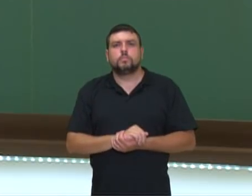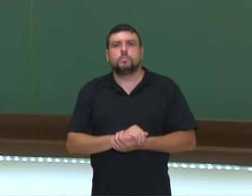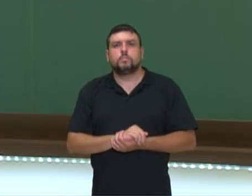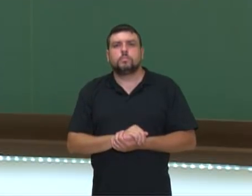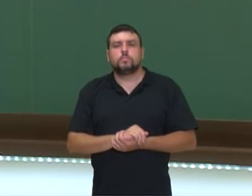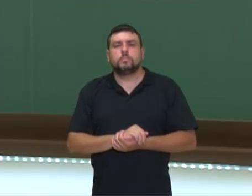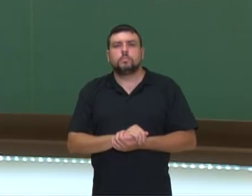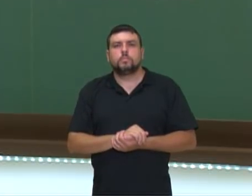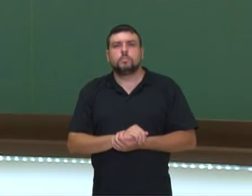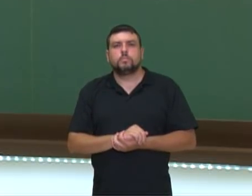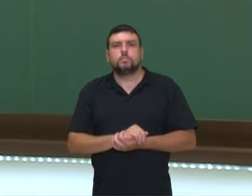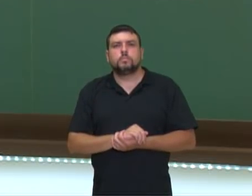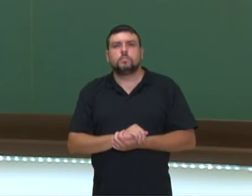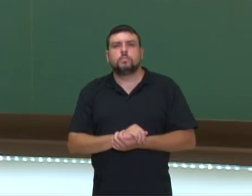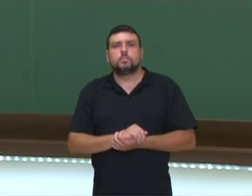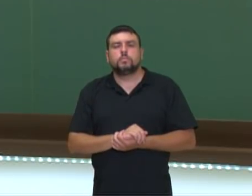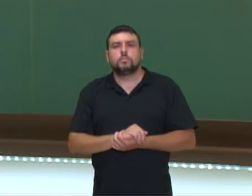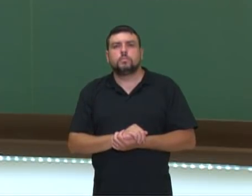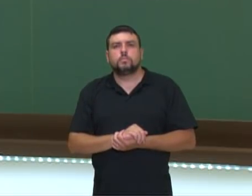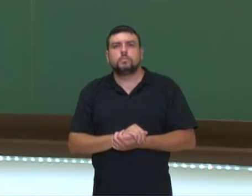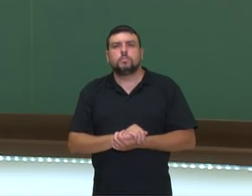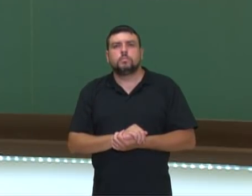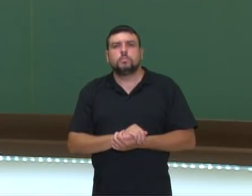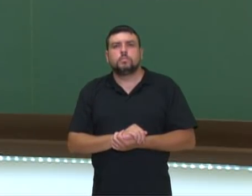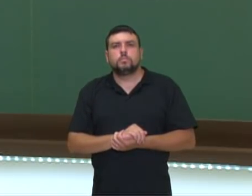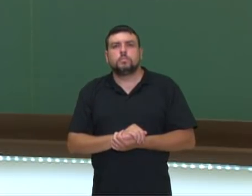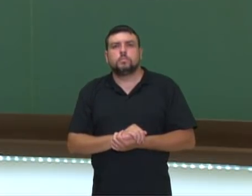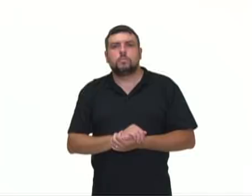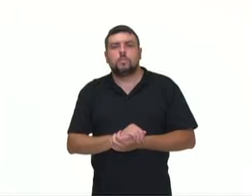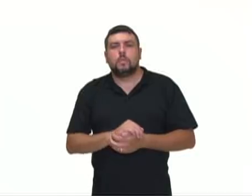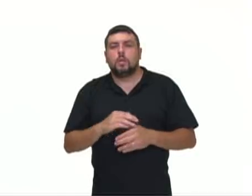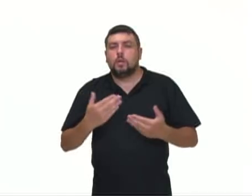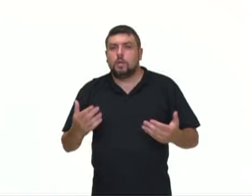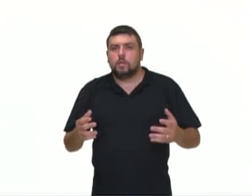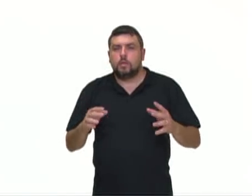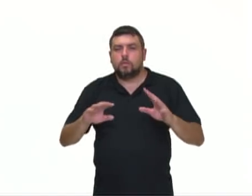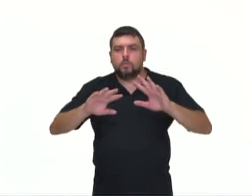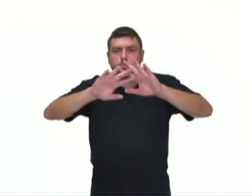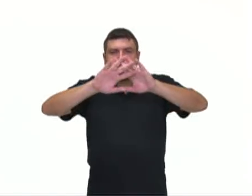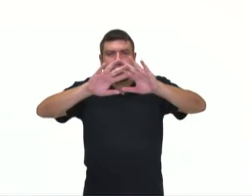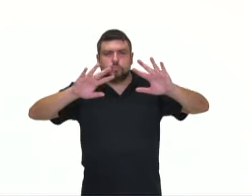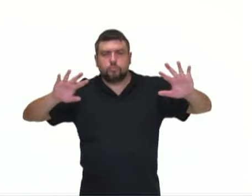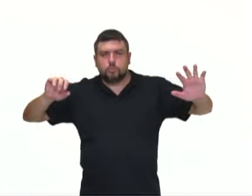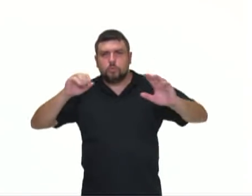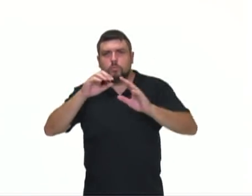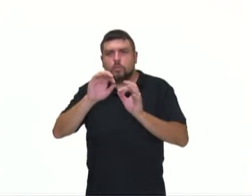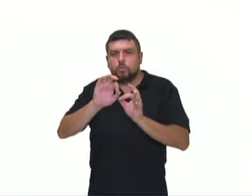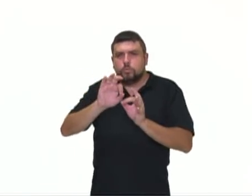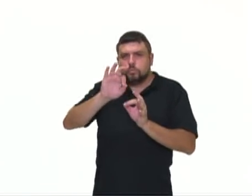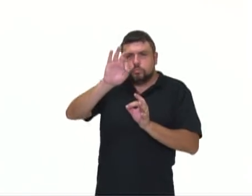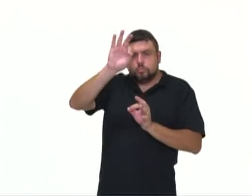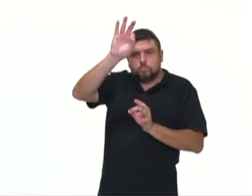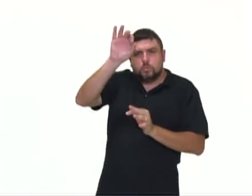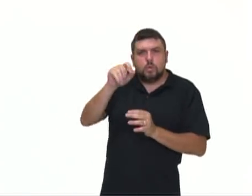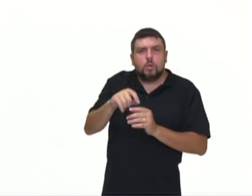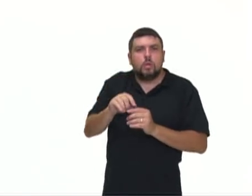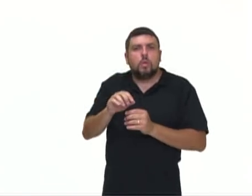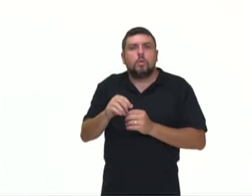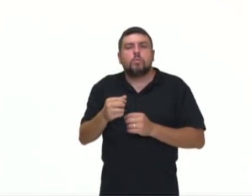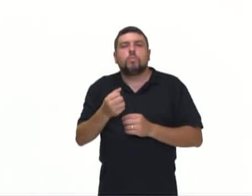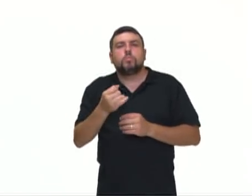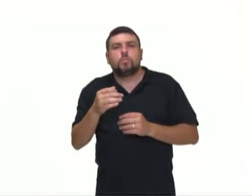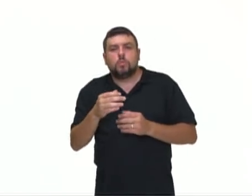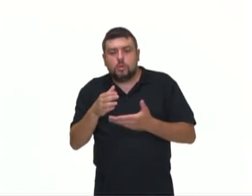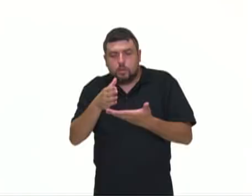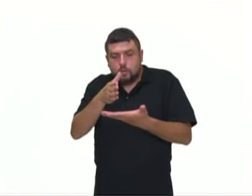uma margem de segurança. Então, como falamos, a altura da rede, colocada verticalmente sobre a linha central, instala-se a